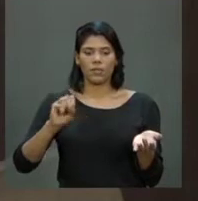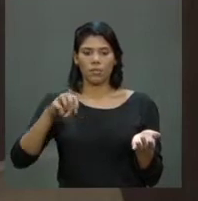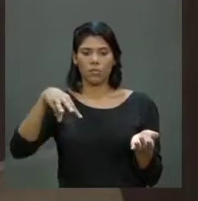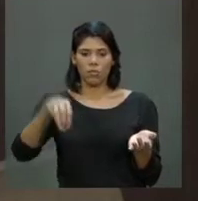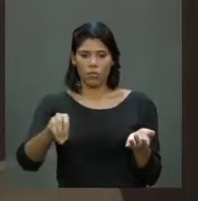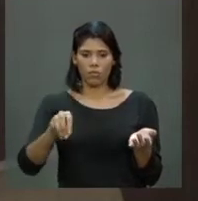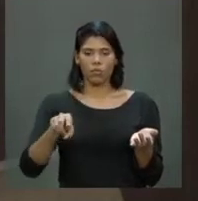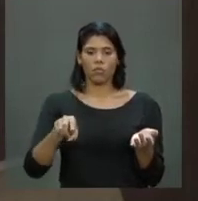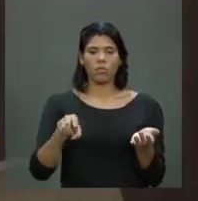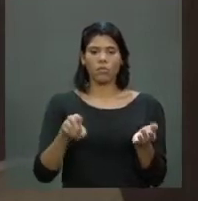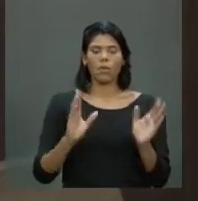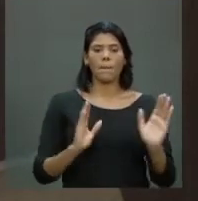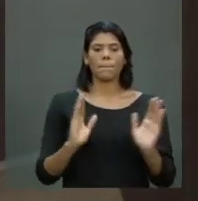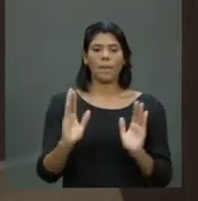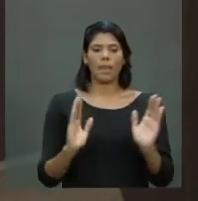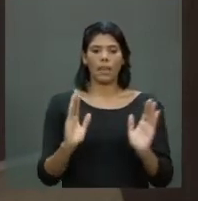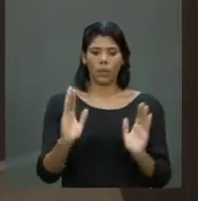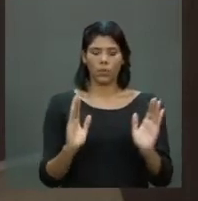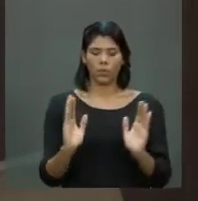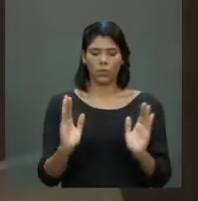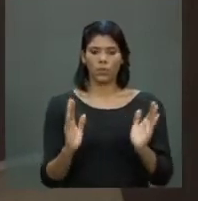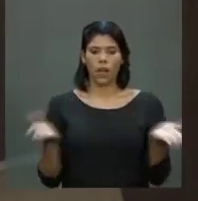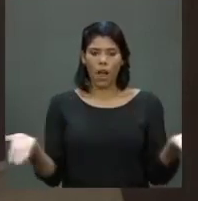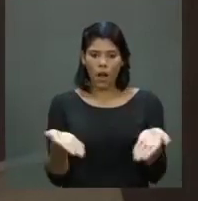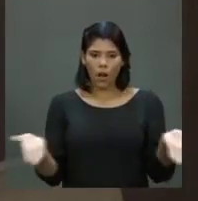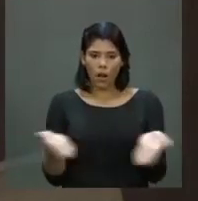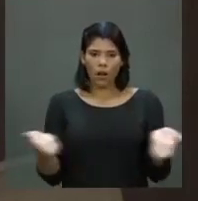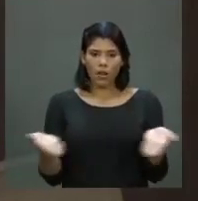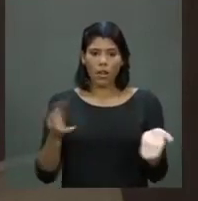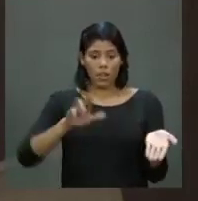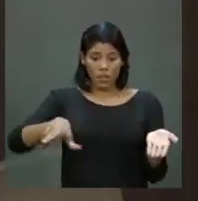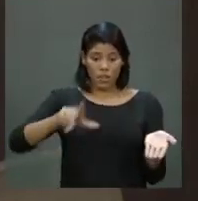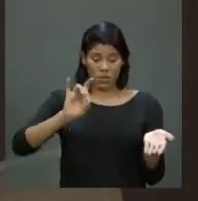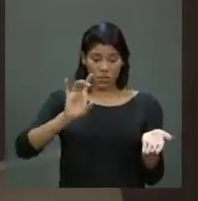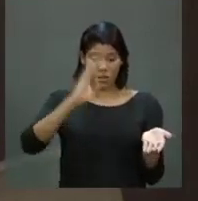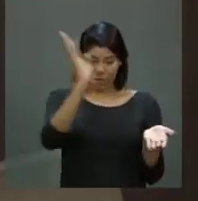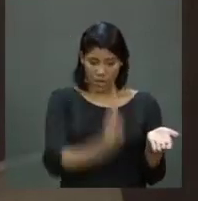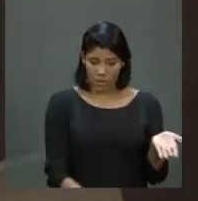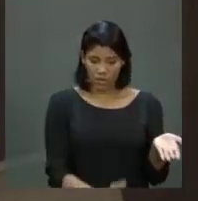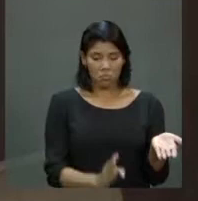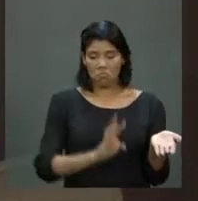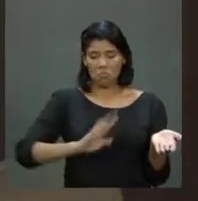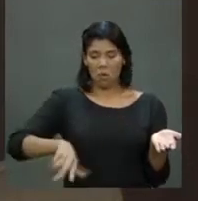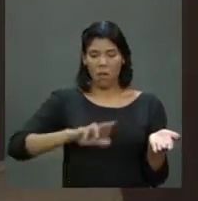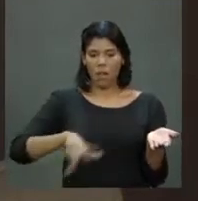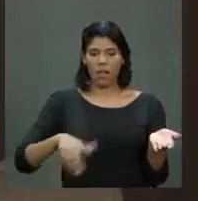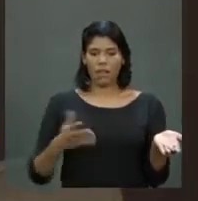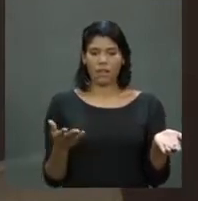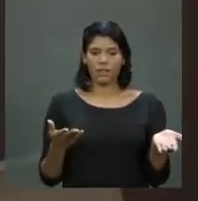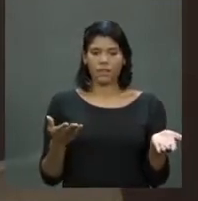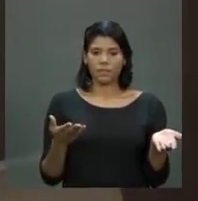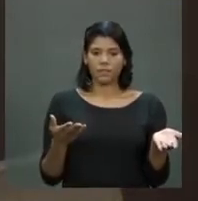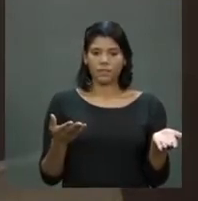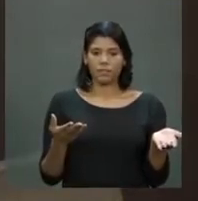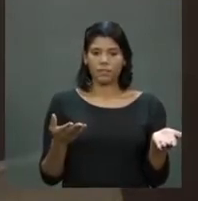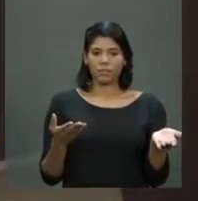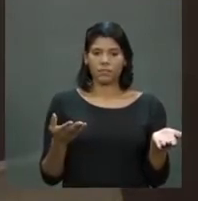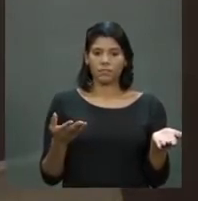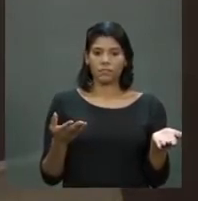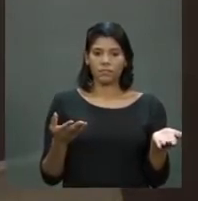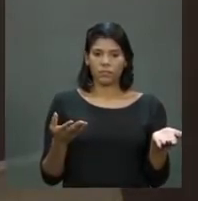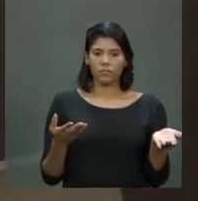período neofascista da história, não só aqui no Brasil. Aqueles que temos apreço